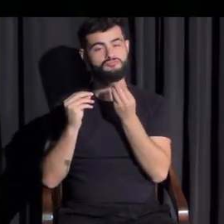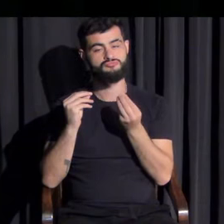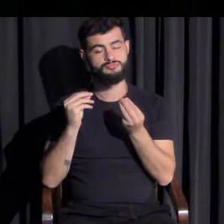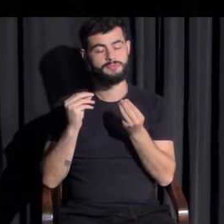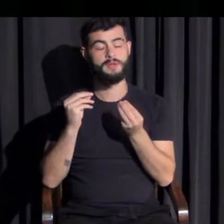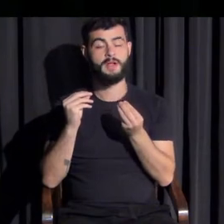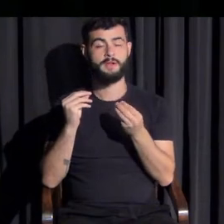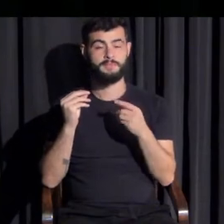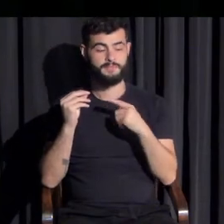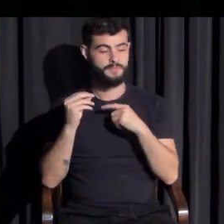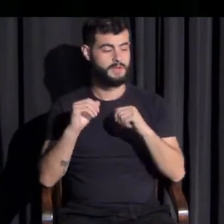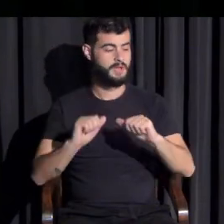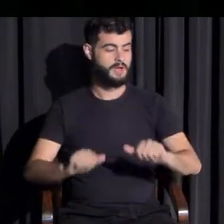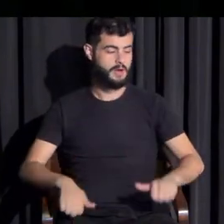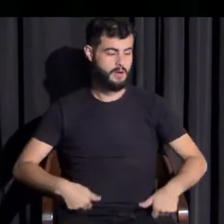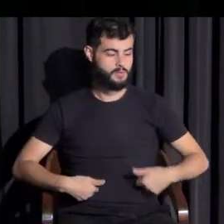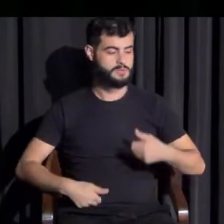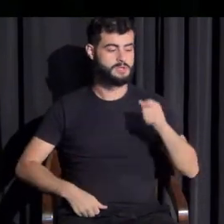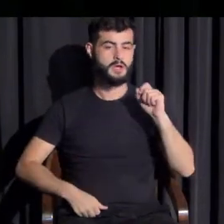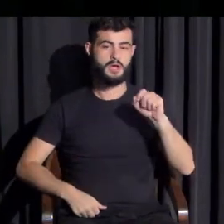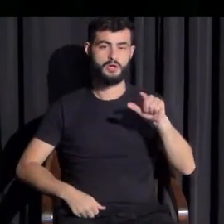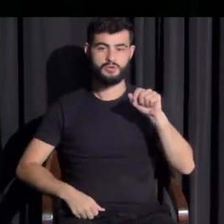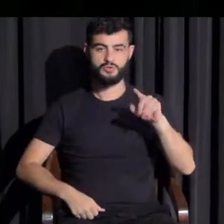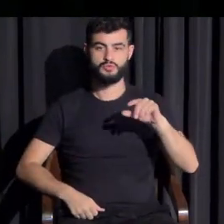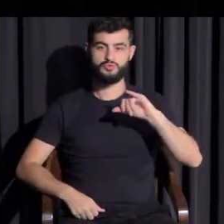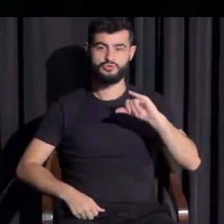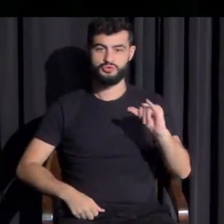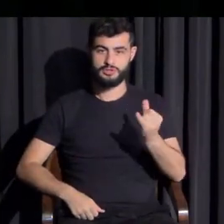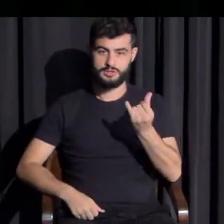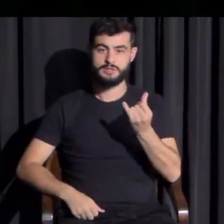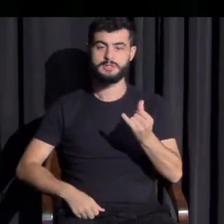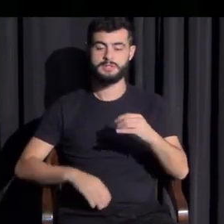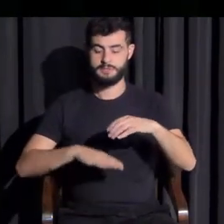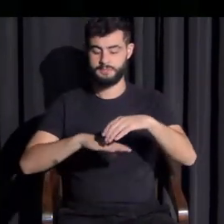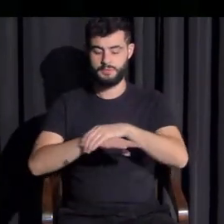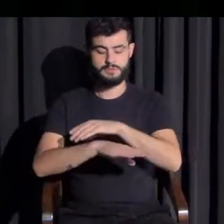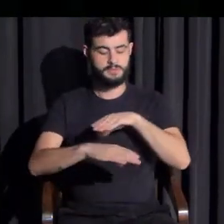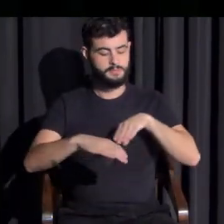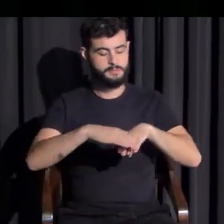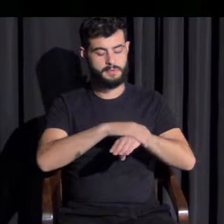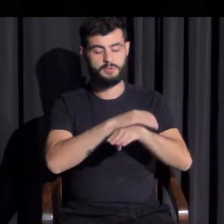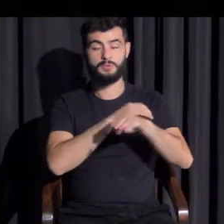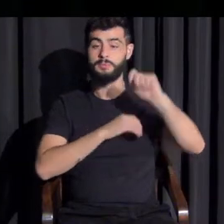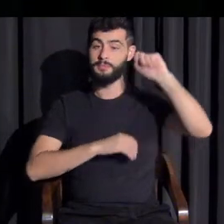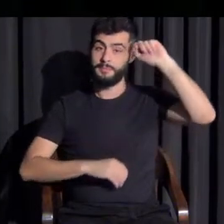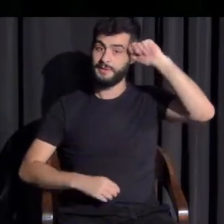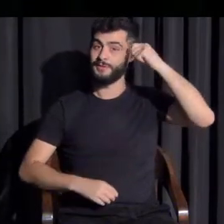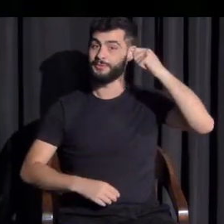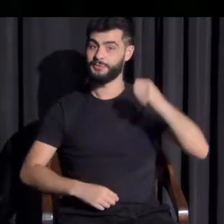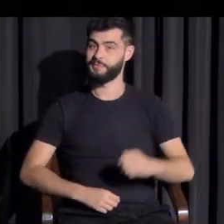com uma calça azulada jeans e um sapato preto.